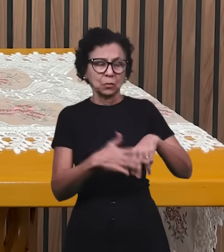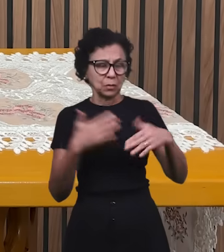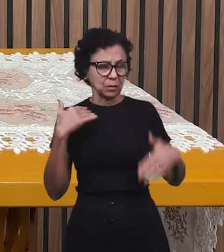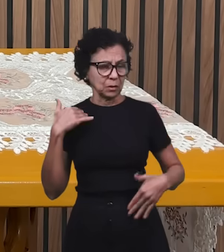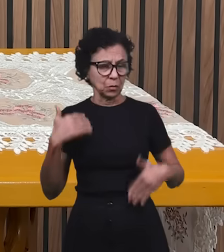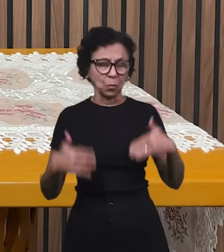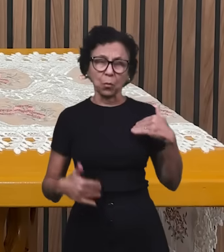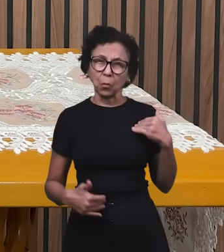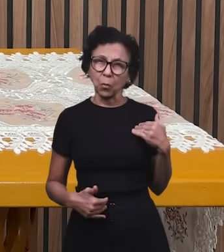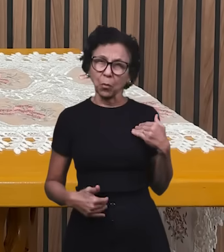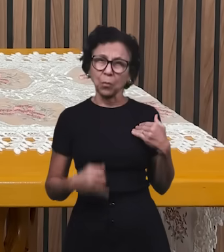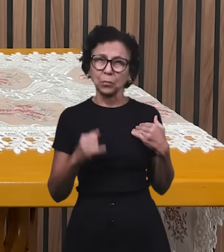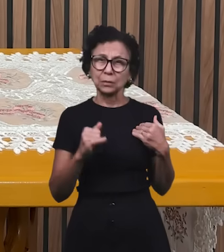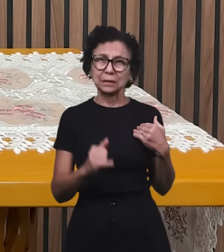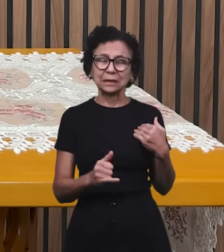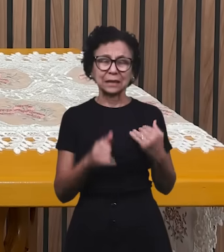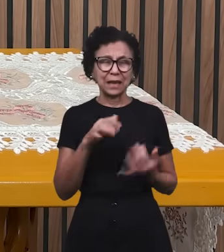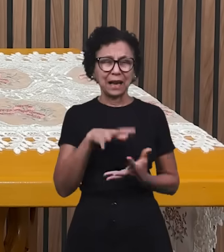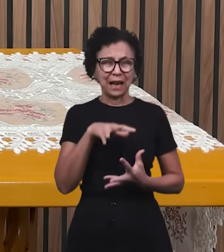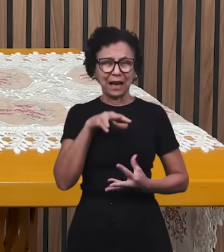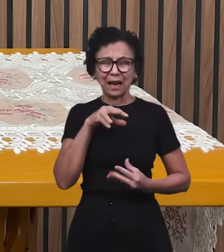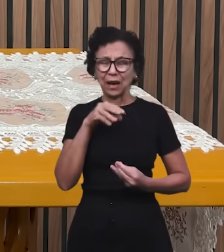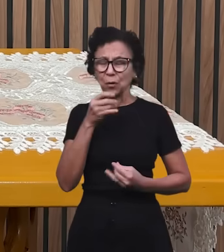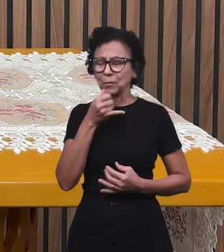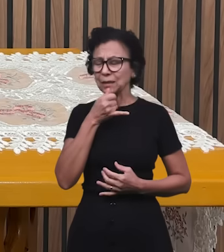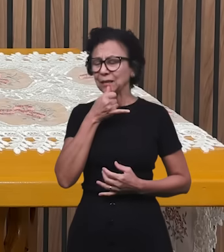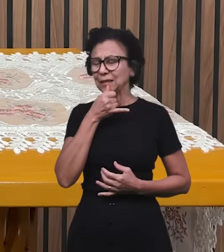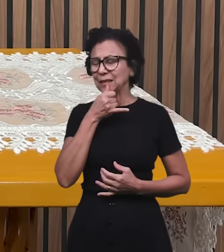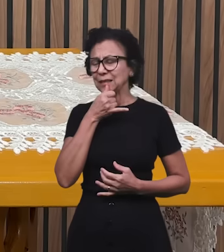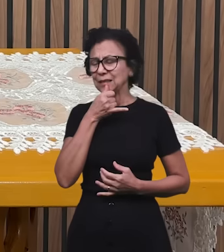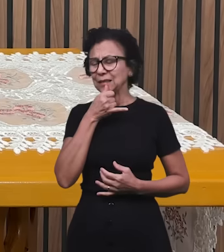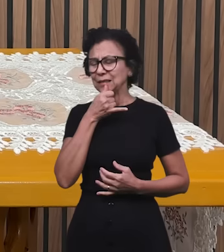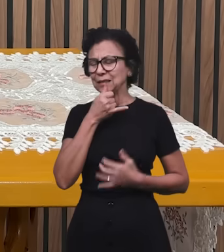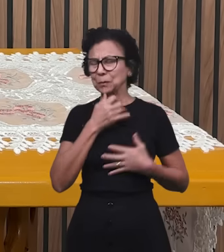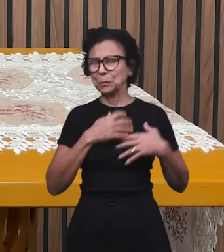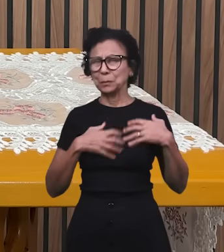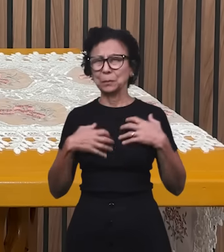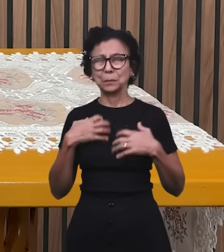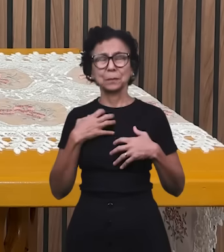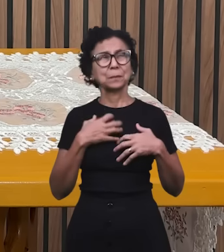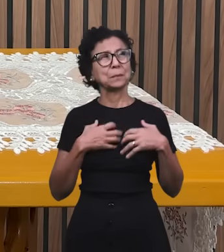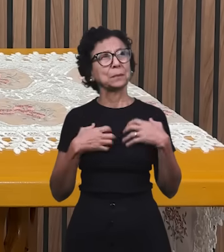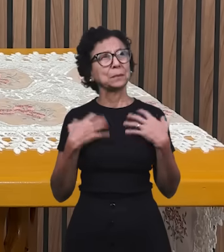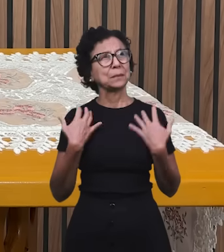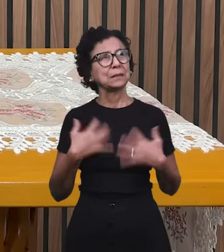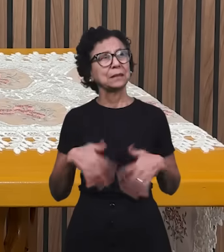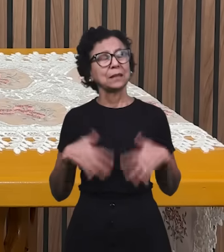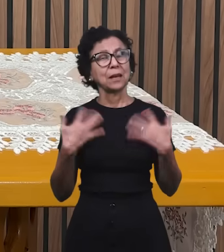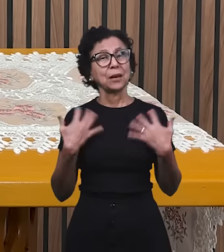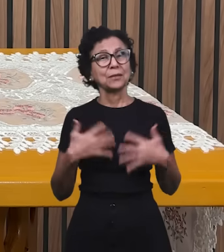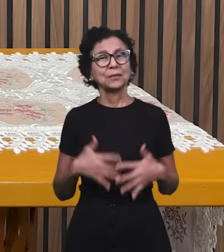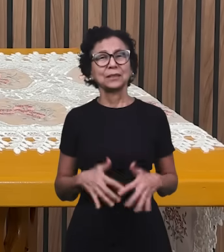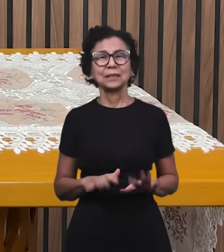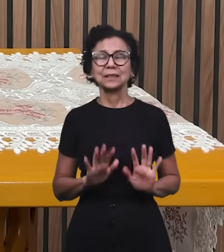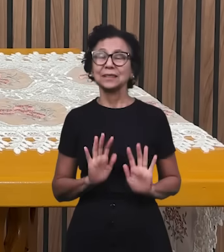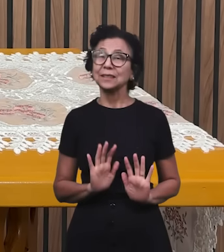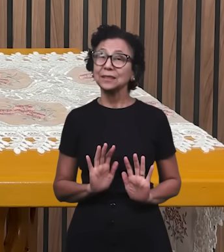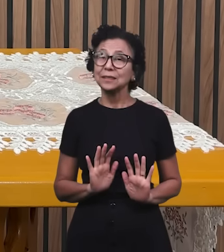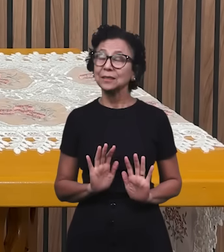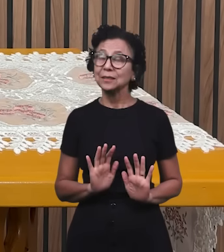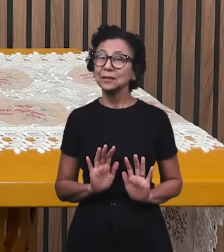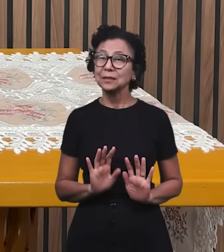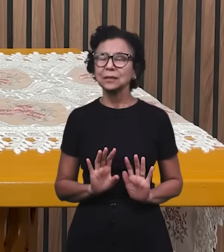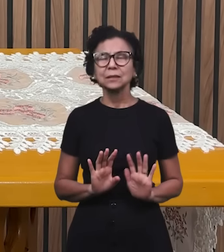é uma doença na sua alma, se é algo que tem perturbado a sua vida. Jesus faz uma